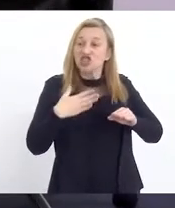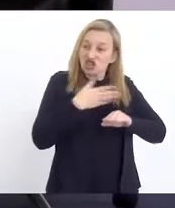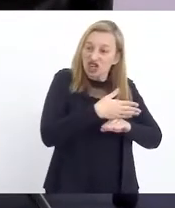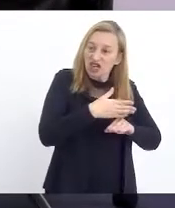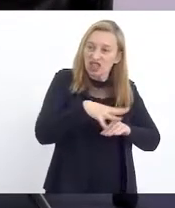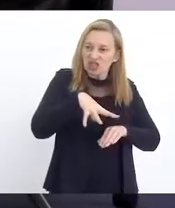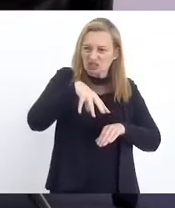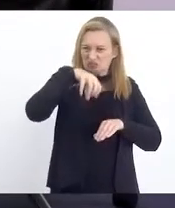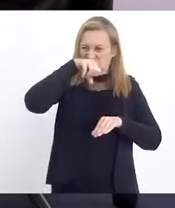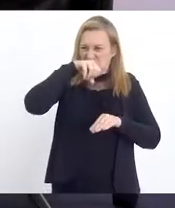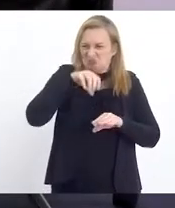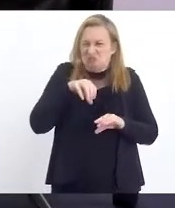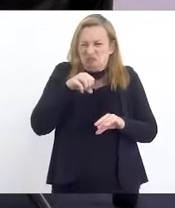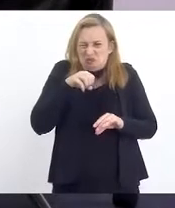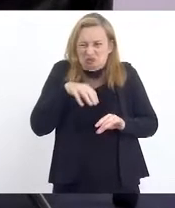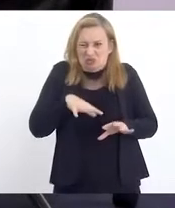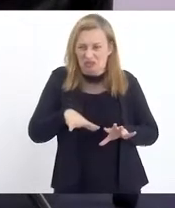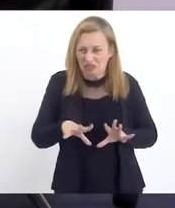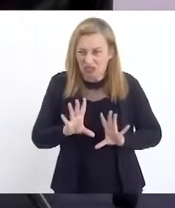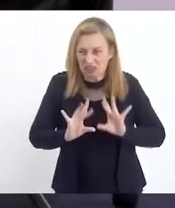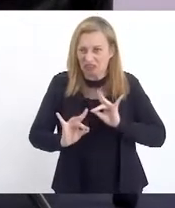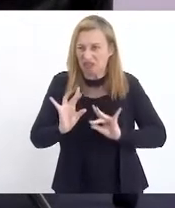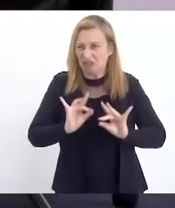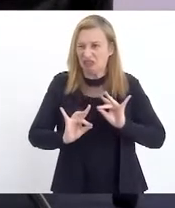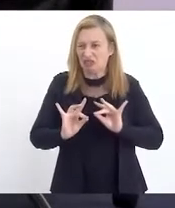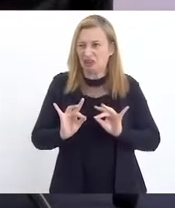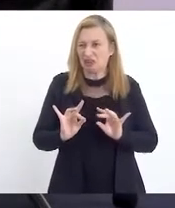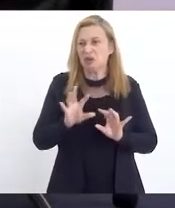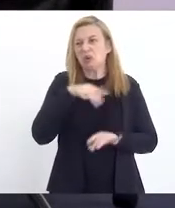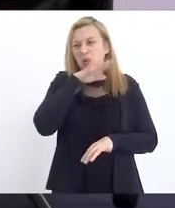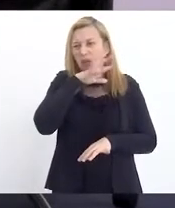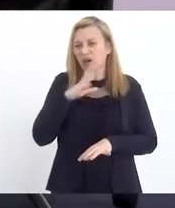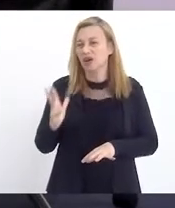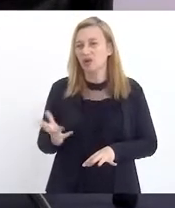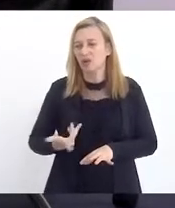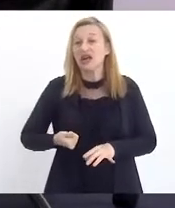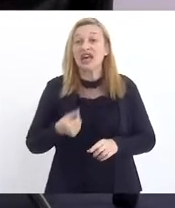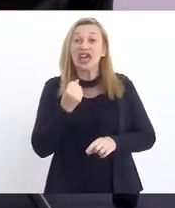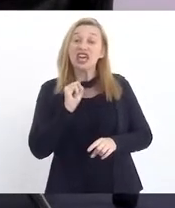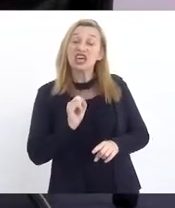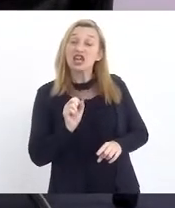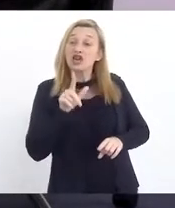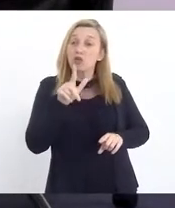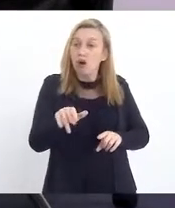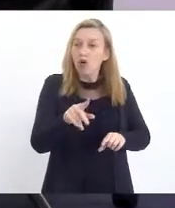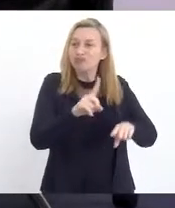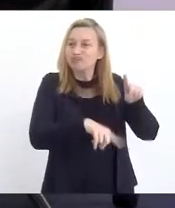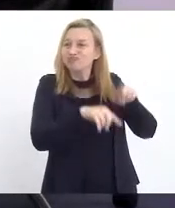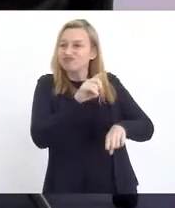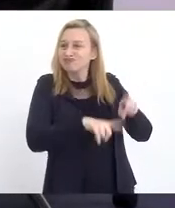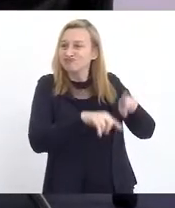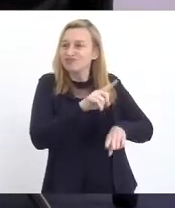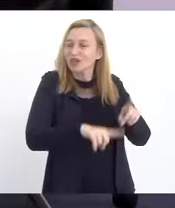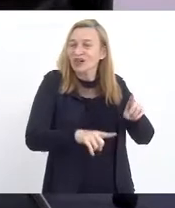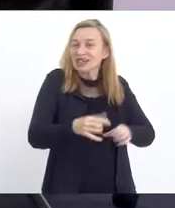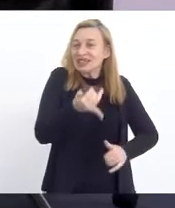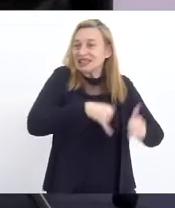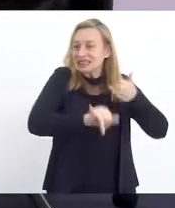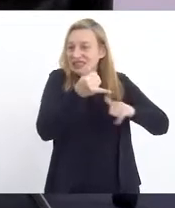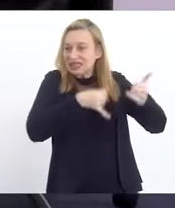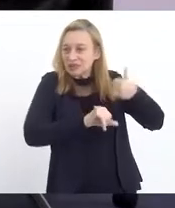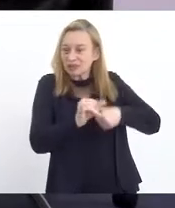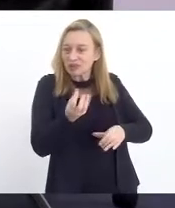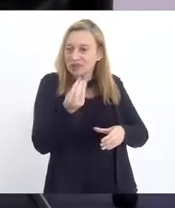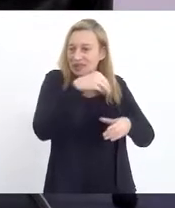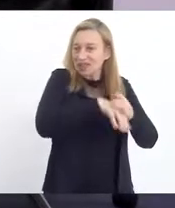ruim e de péssima qualidade. É ao mesmo tempo com a quantidade de material químico, deputado Luiz Paulo, que é colocado diariamente para